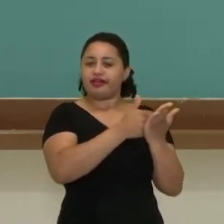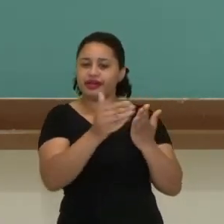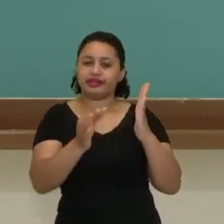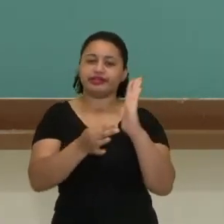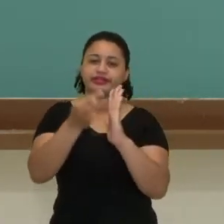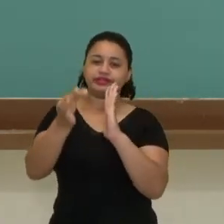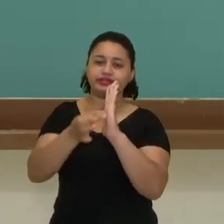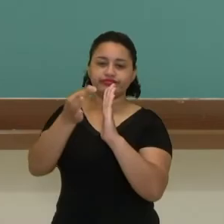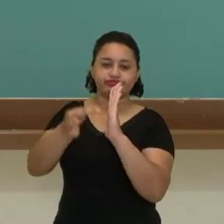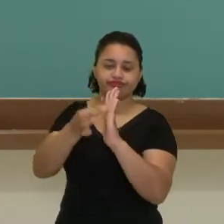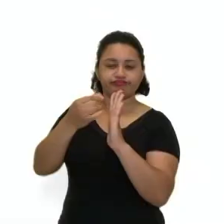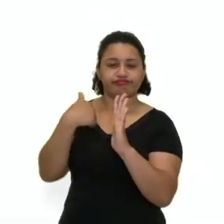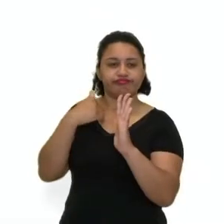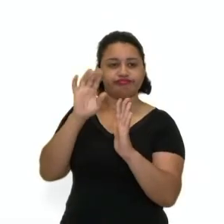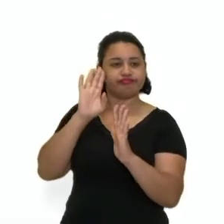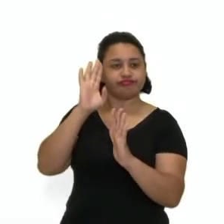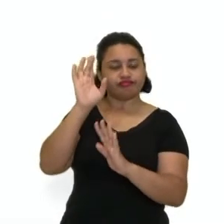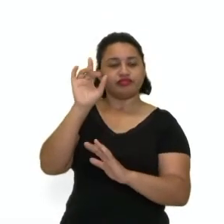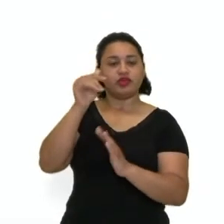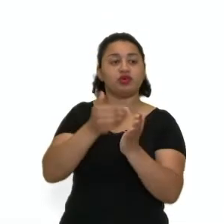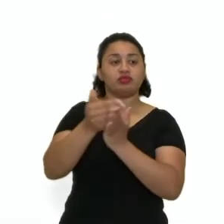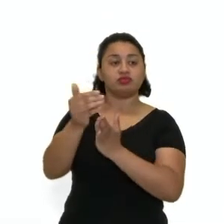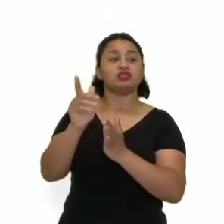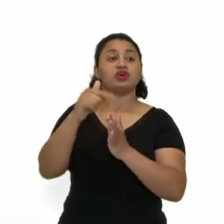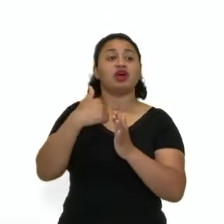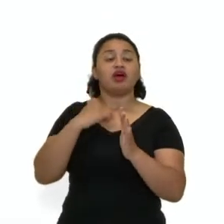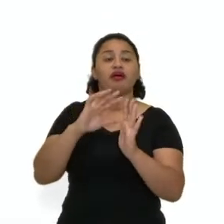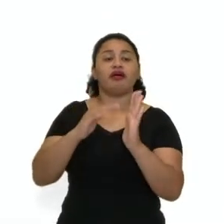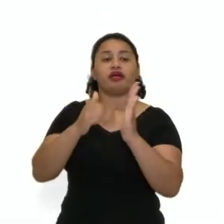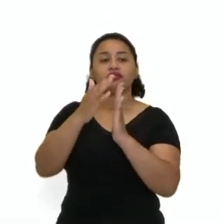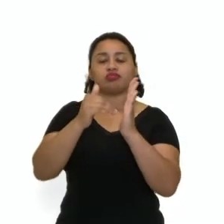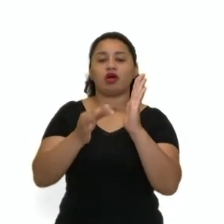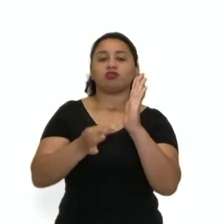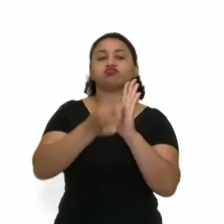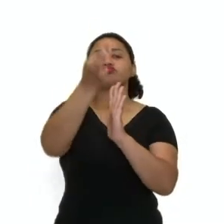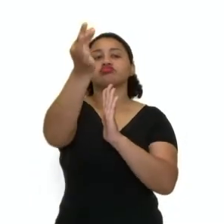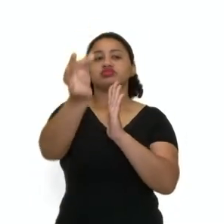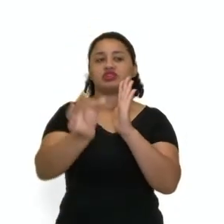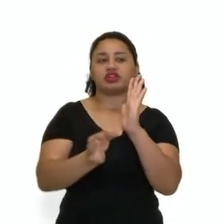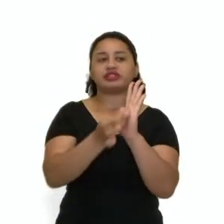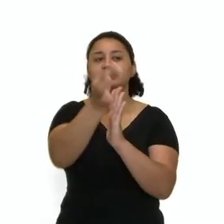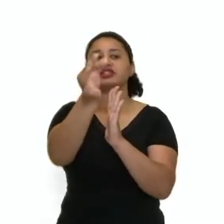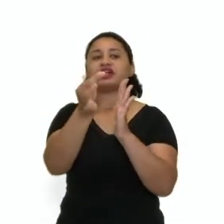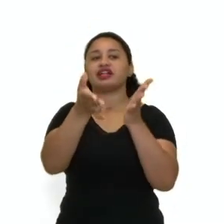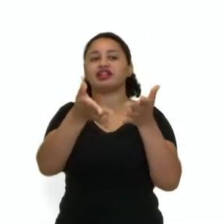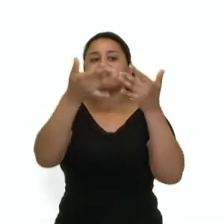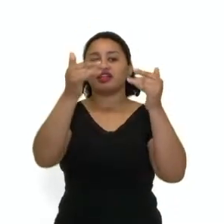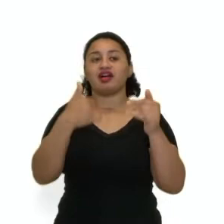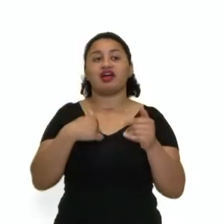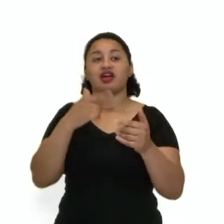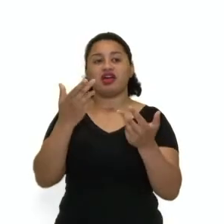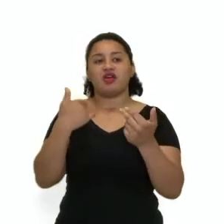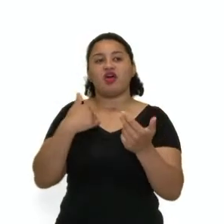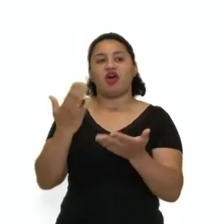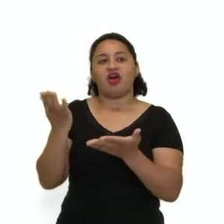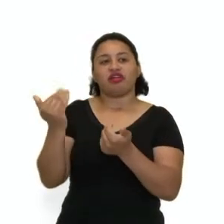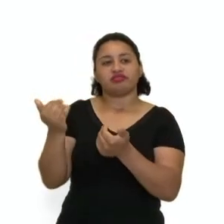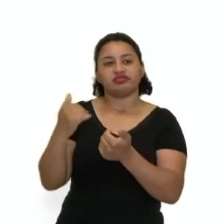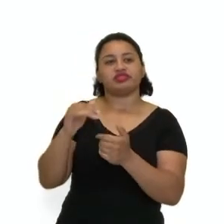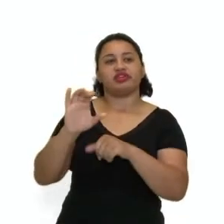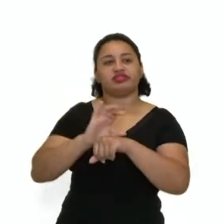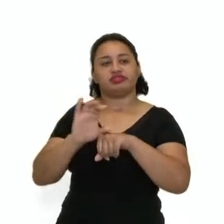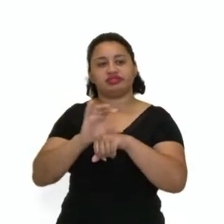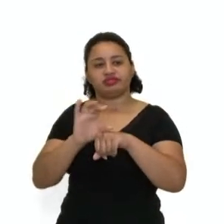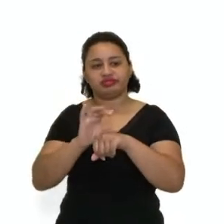é o grande mentor, né? As suas obras utilizam pinceladas mais longas e mais suaves, como, por exemplo, a Jovem de